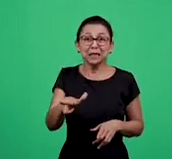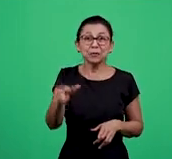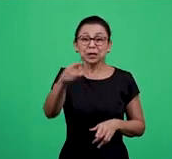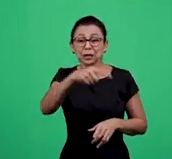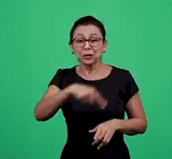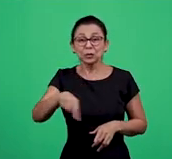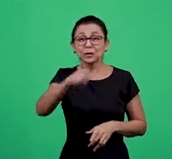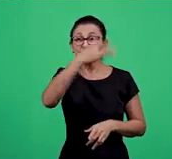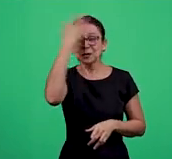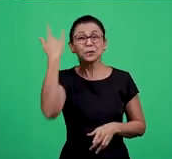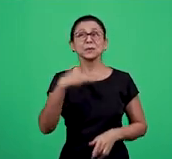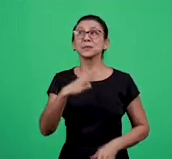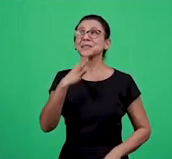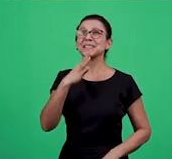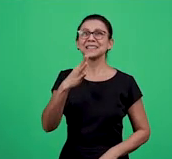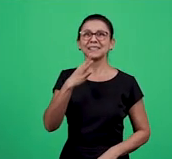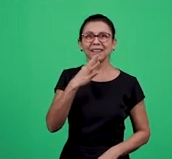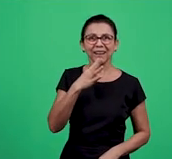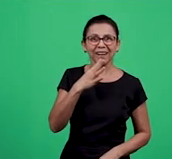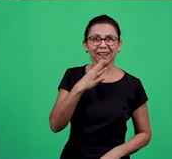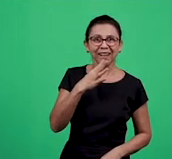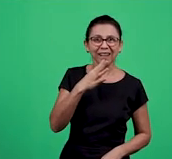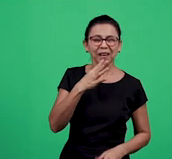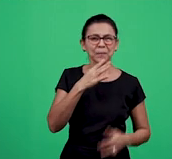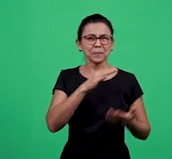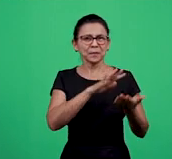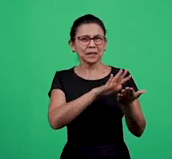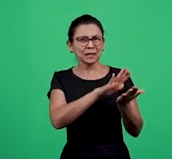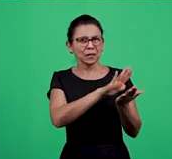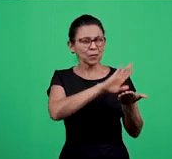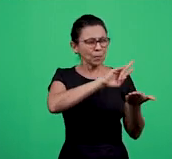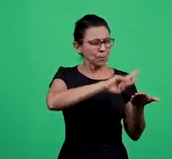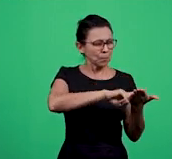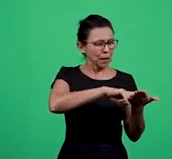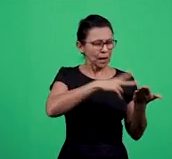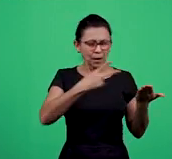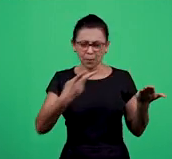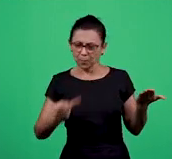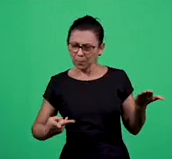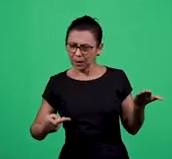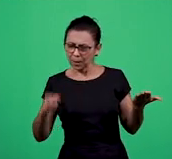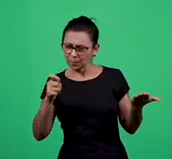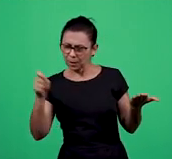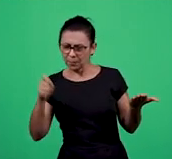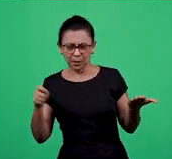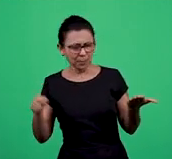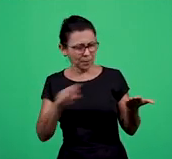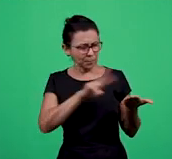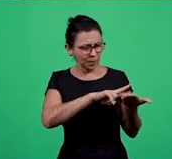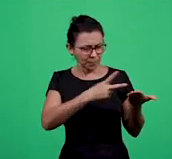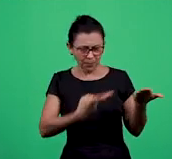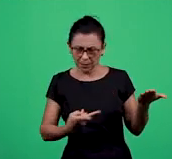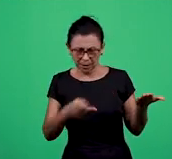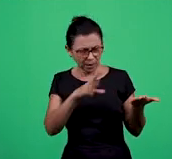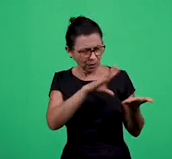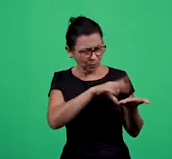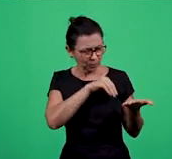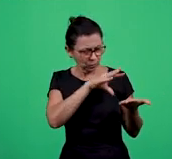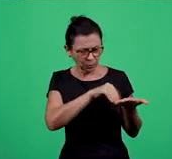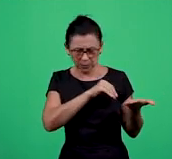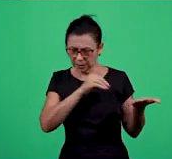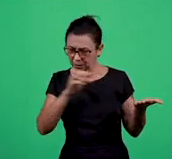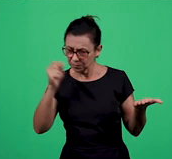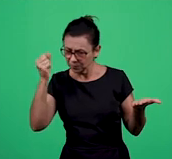muitos conheciam. E ele foi falando para os seus amigos, foi falando para as outras pessoas. Sabe